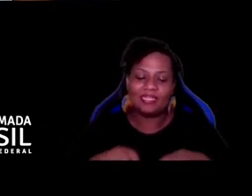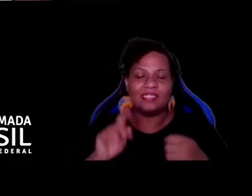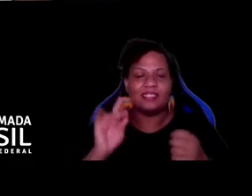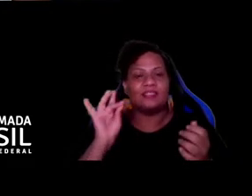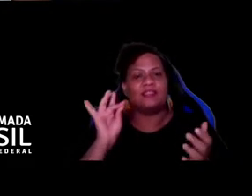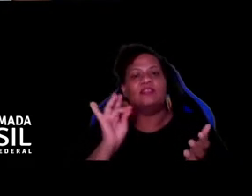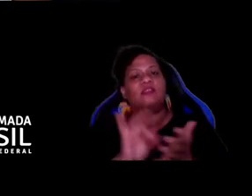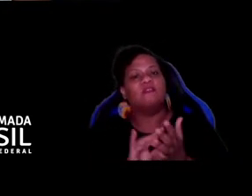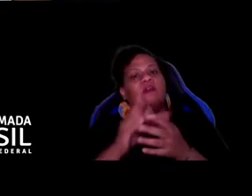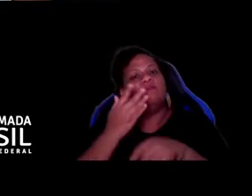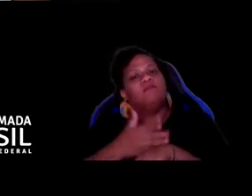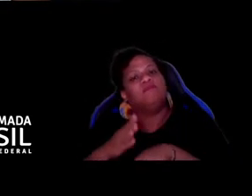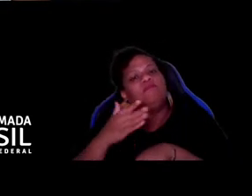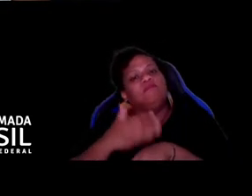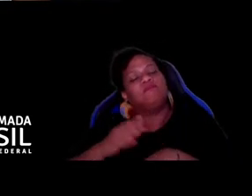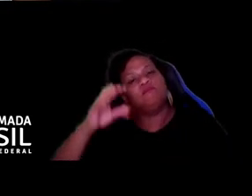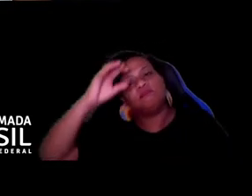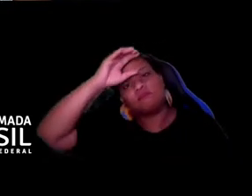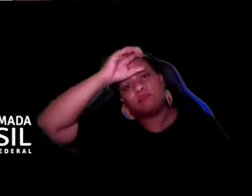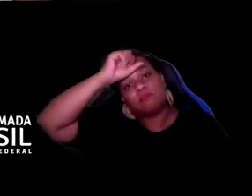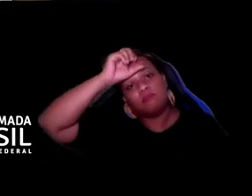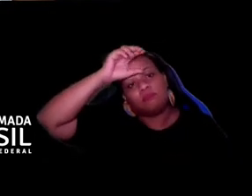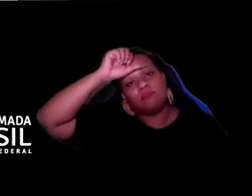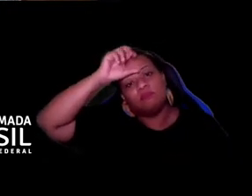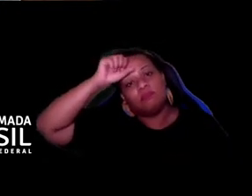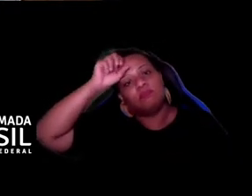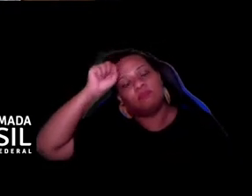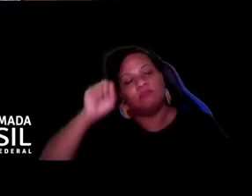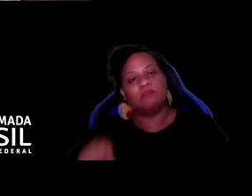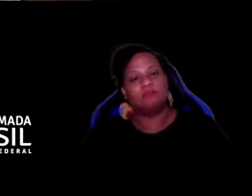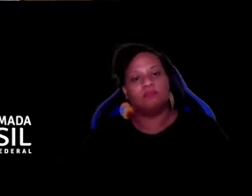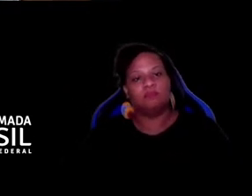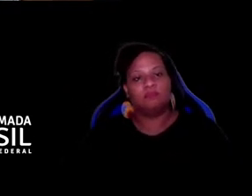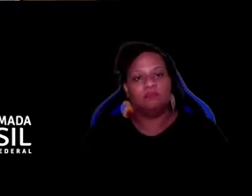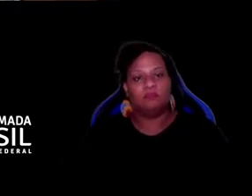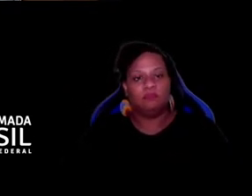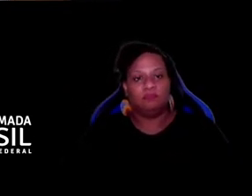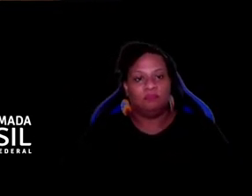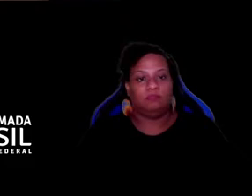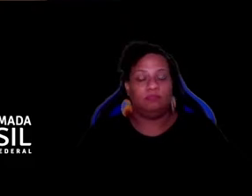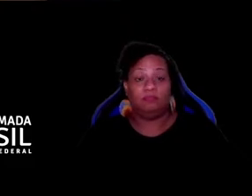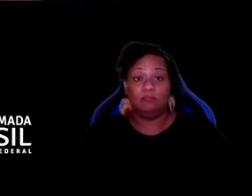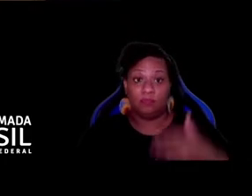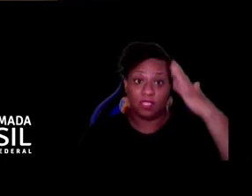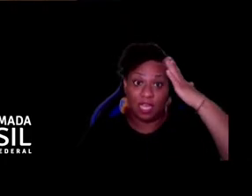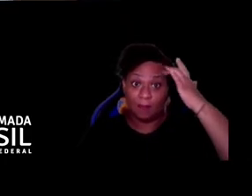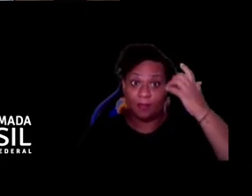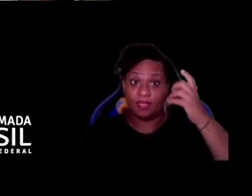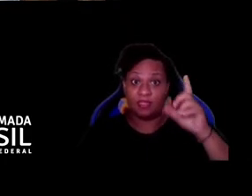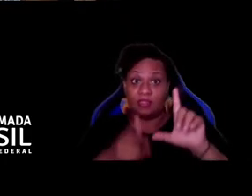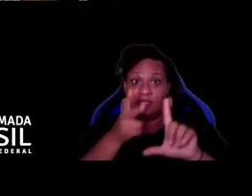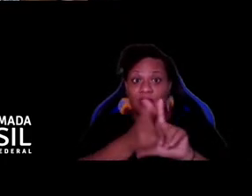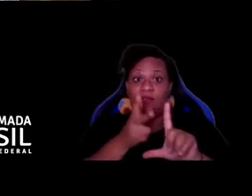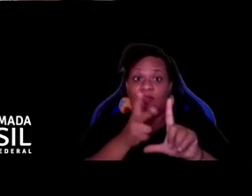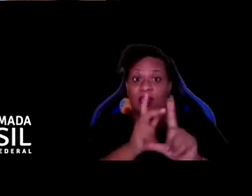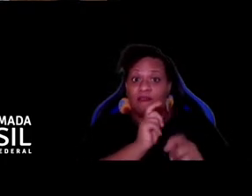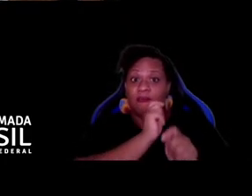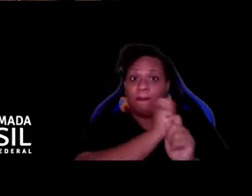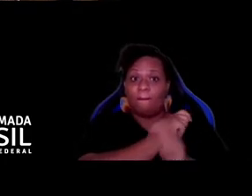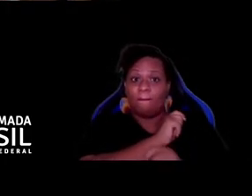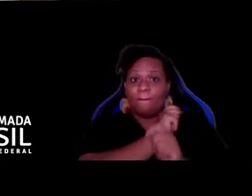um exercício, um aprendizado. E amanhã vai ter uma live das bateristas e